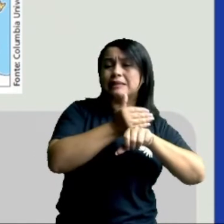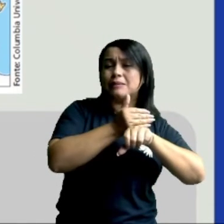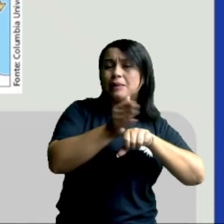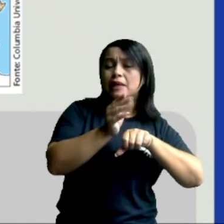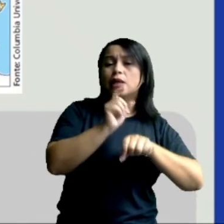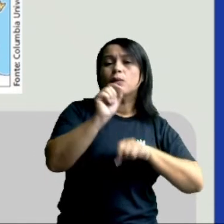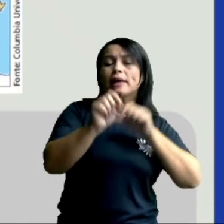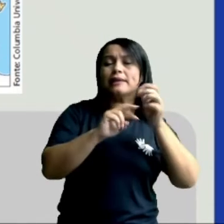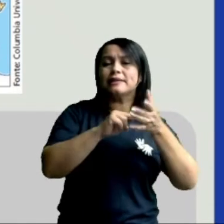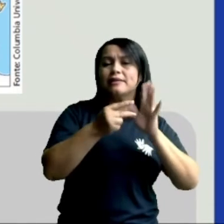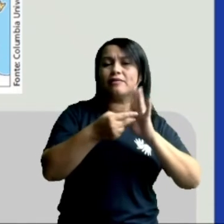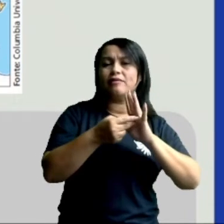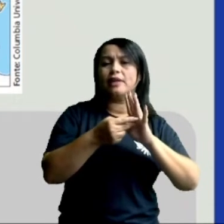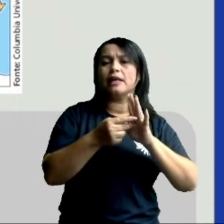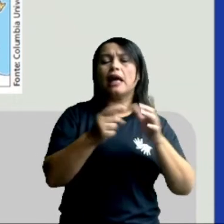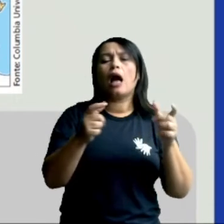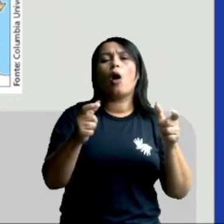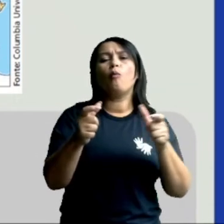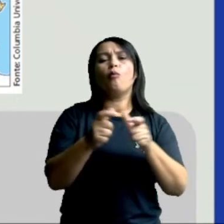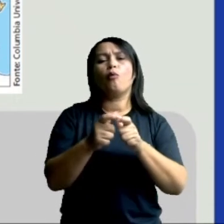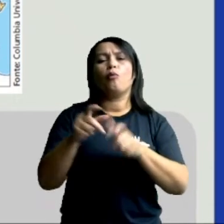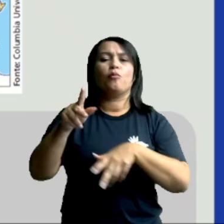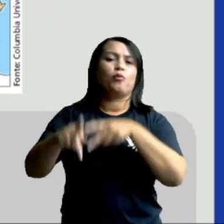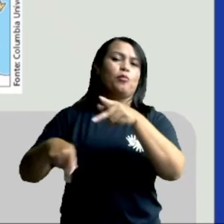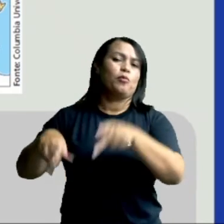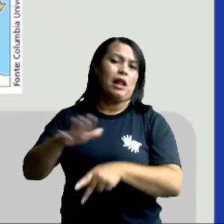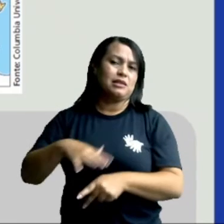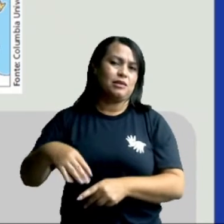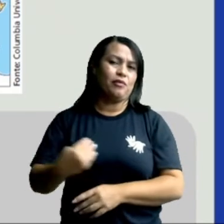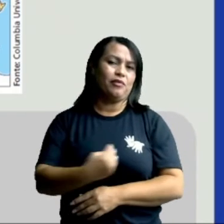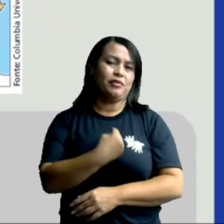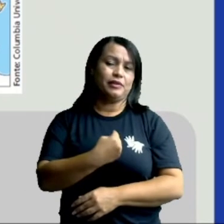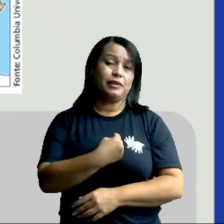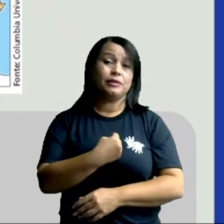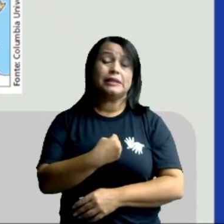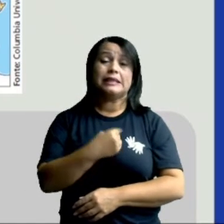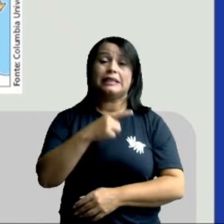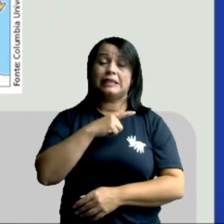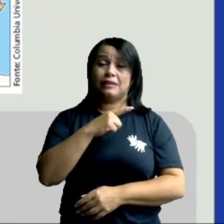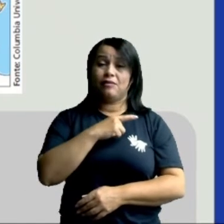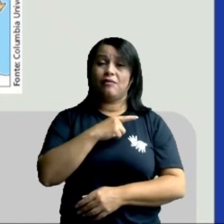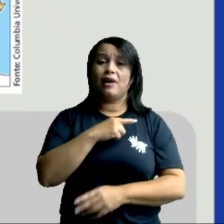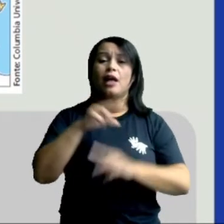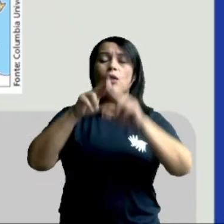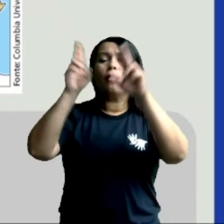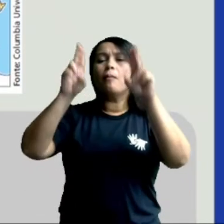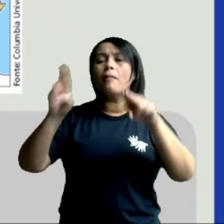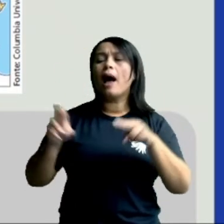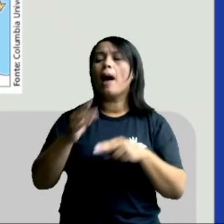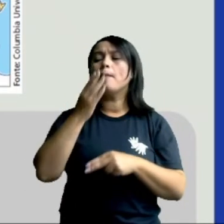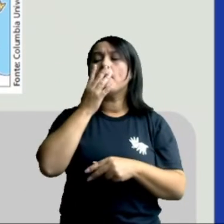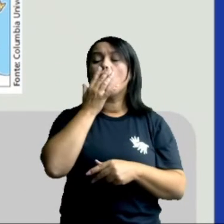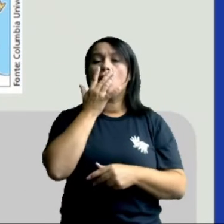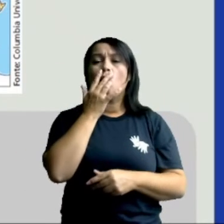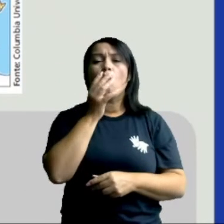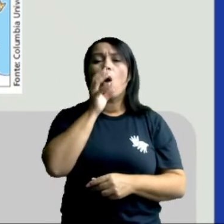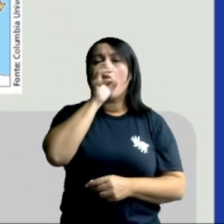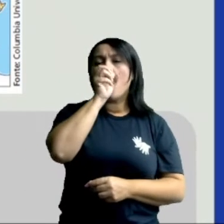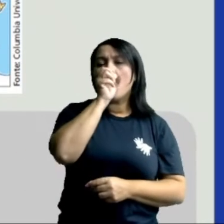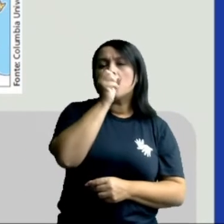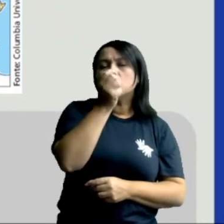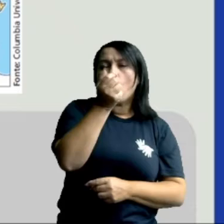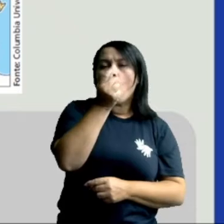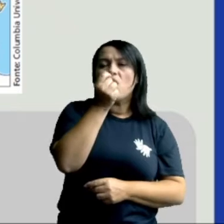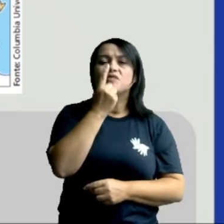mapa, menos população tem ali vivendo, certo? Quanto mais esse mapa está avermelhado,